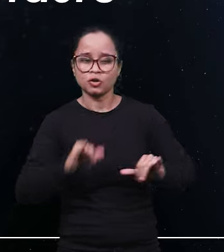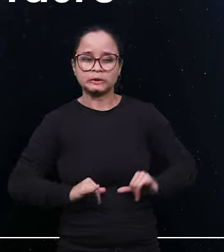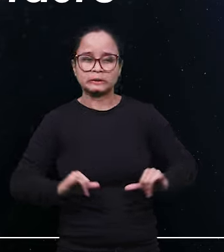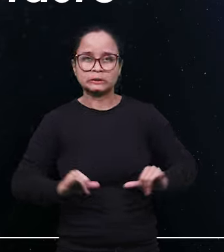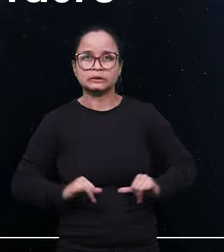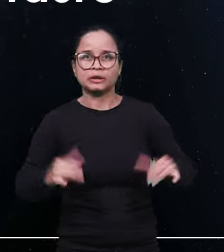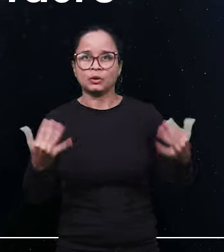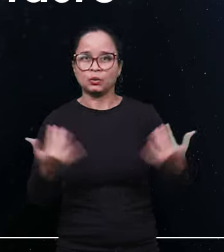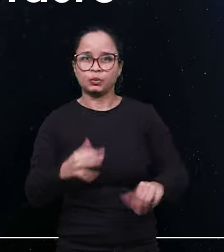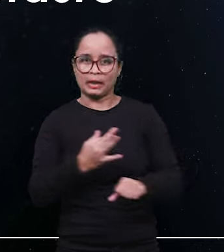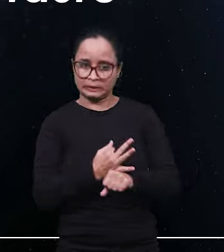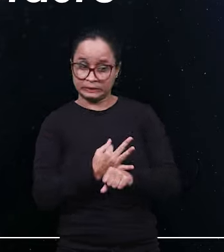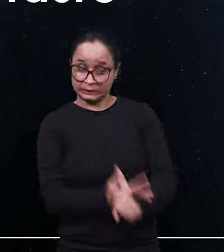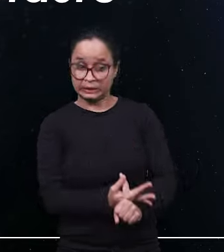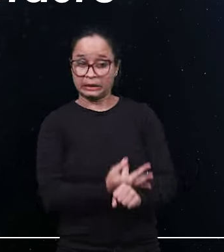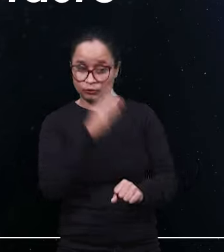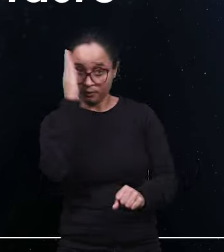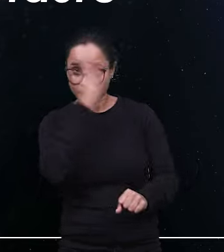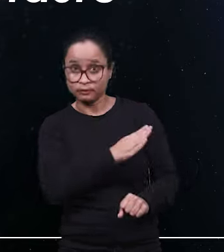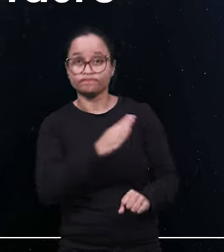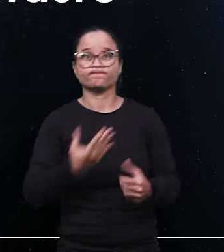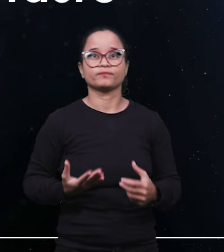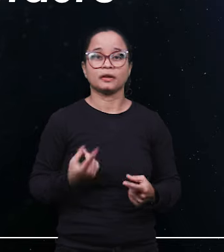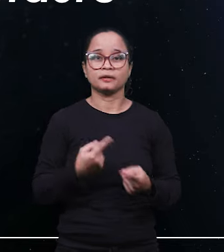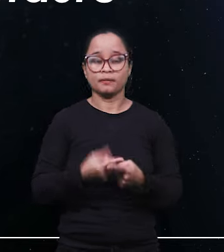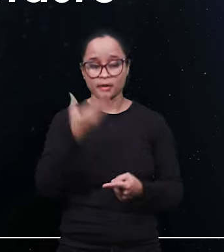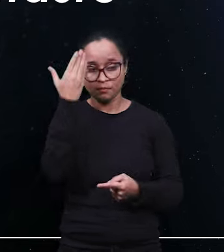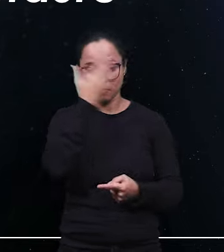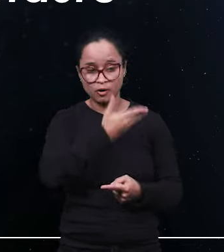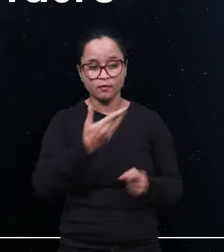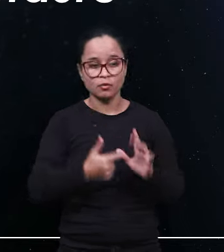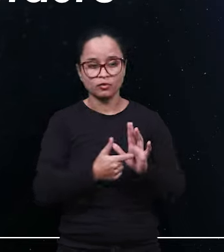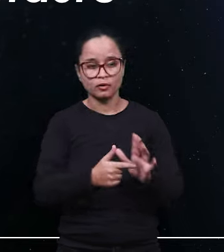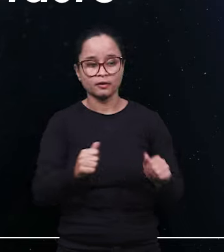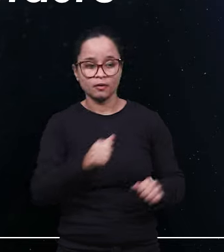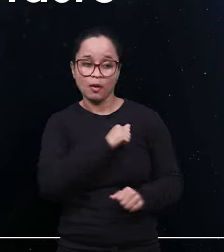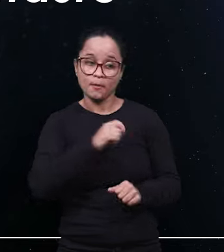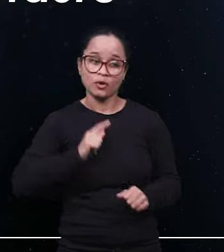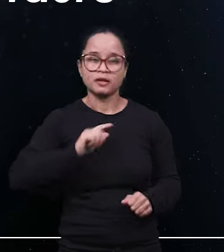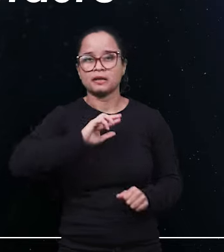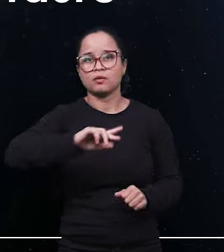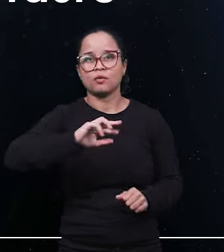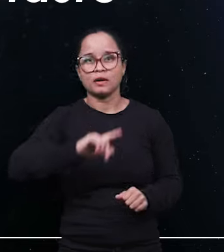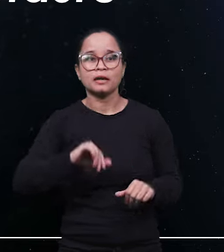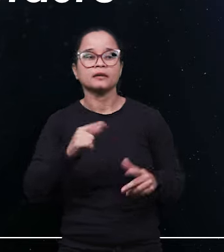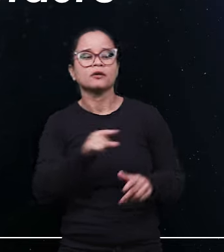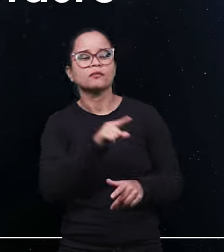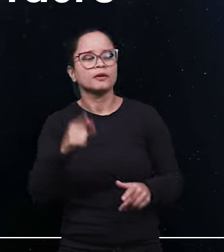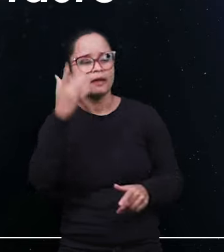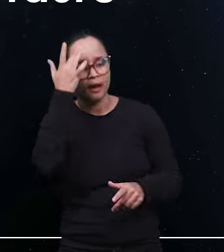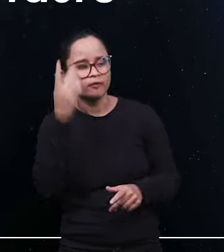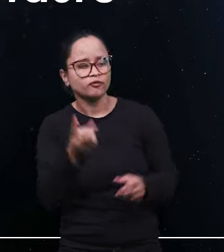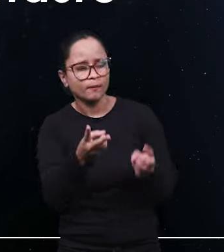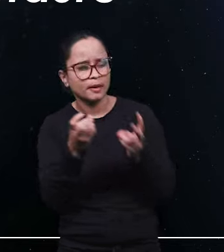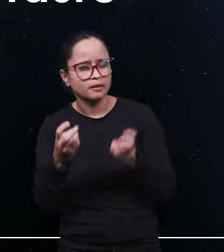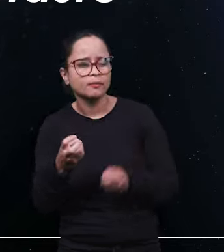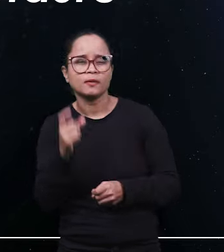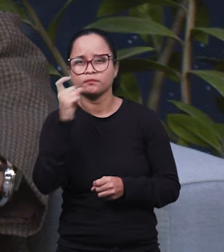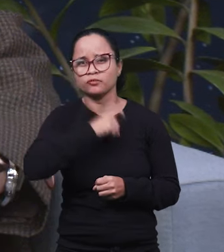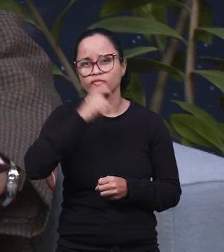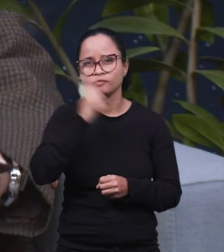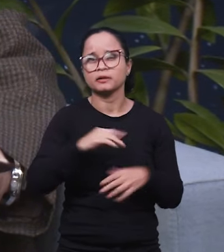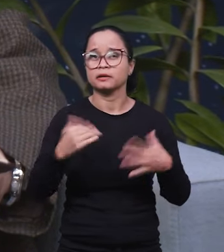os maus, quer dizer, tolerar os maus, e puseste à prova os que dizem ser apóstolos, não são, e tu os achastes mentirosos. Então são